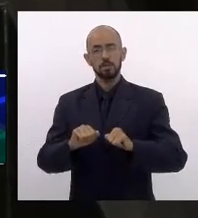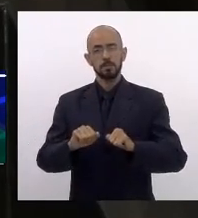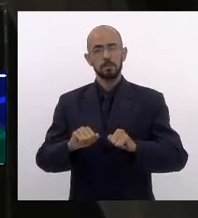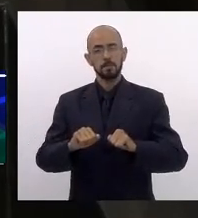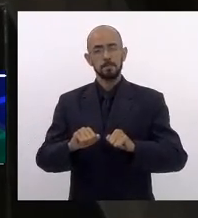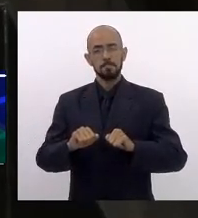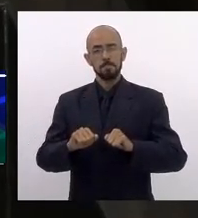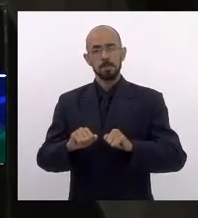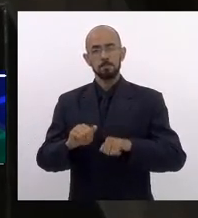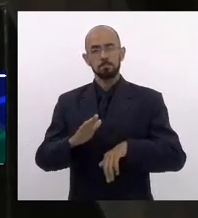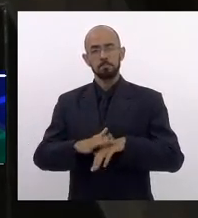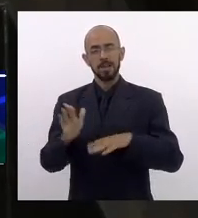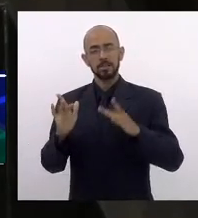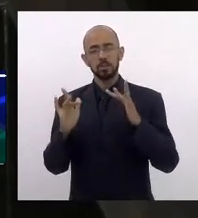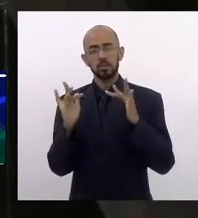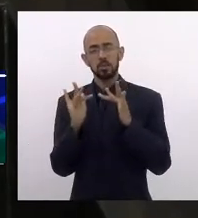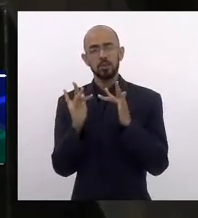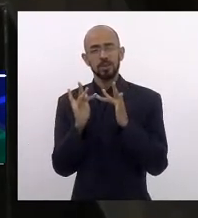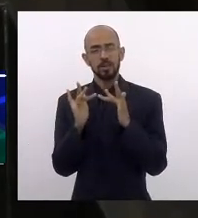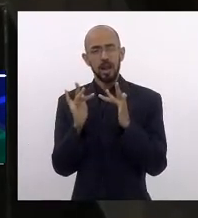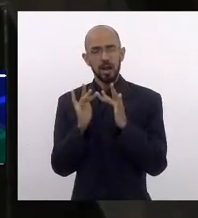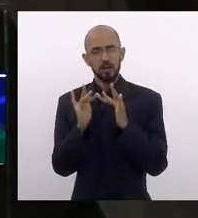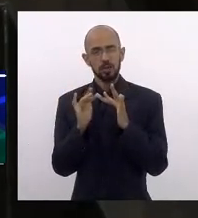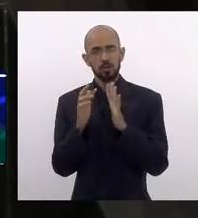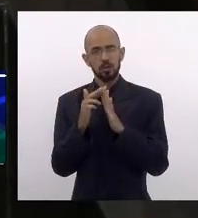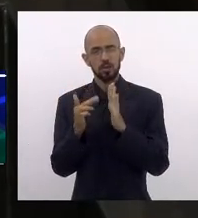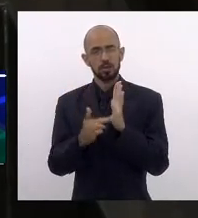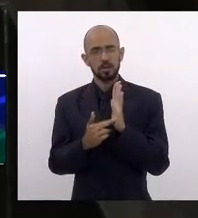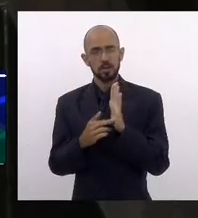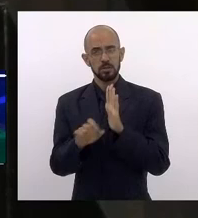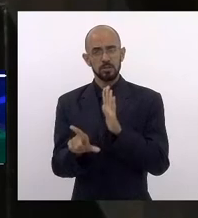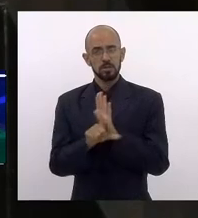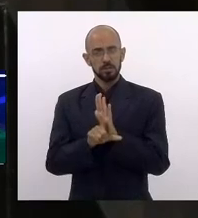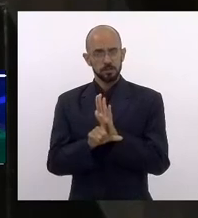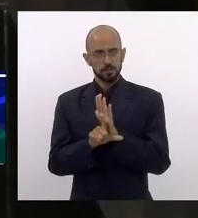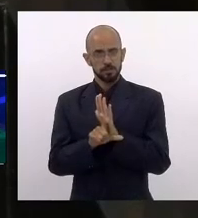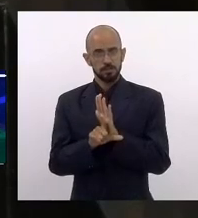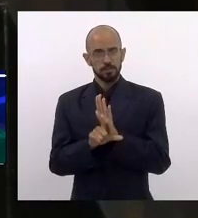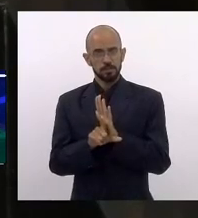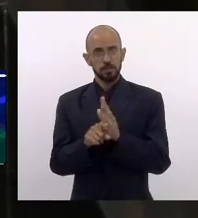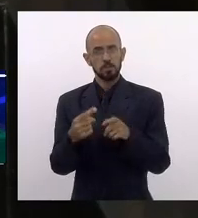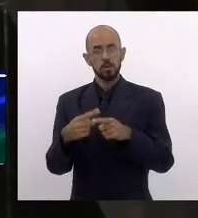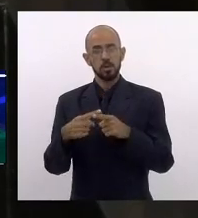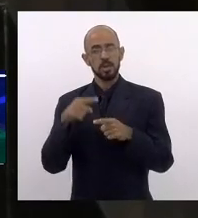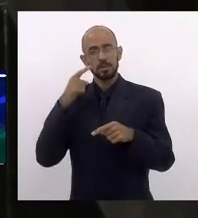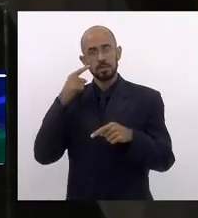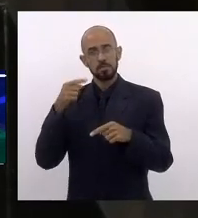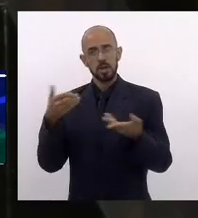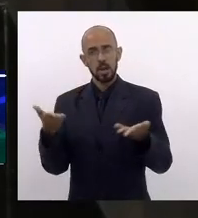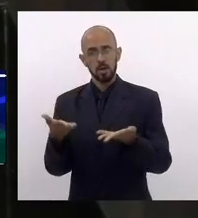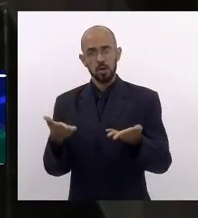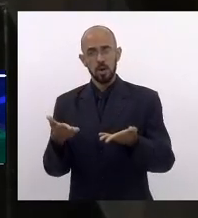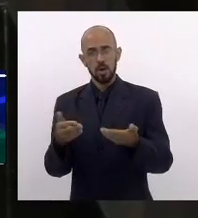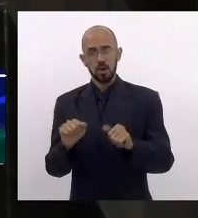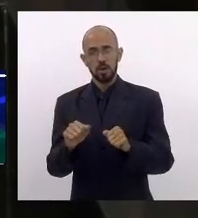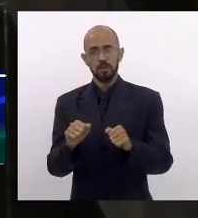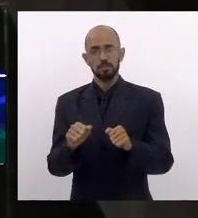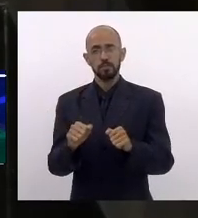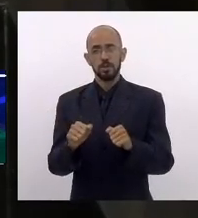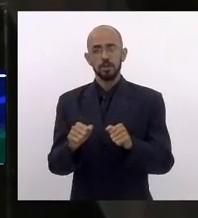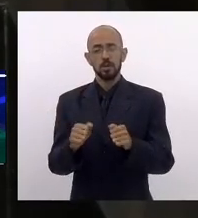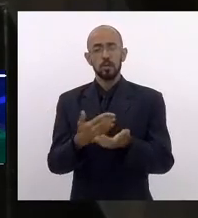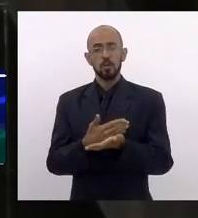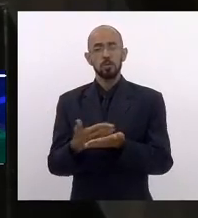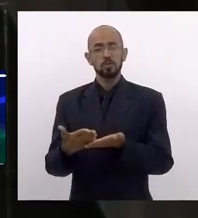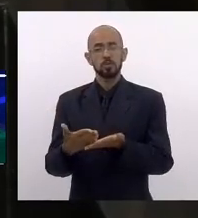mais sintonizada, né, com os rigores da lei. Aliás, essa semana foi o início do processo de adoção